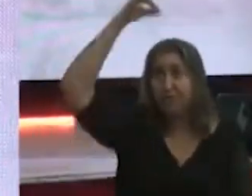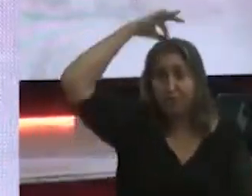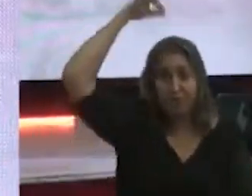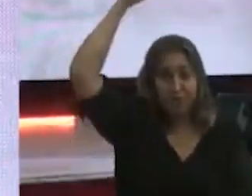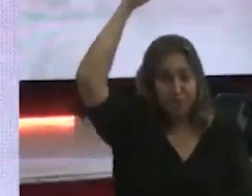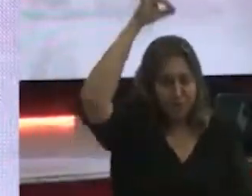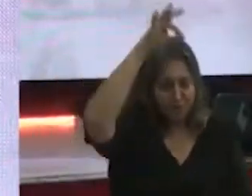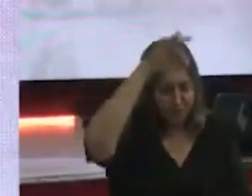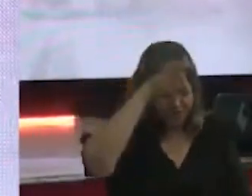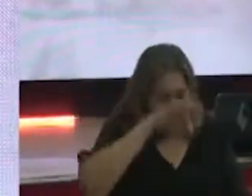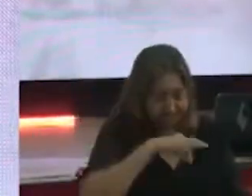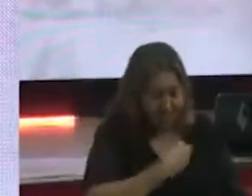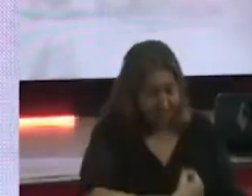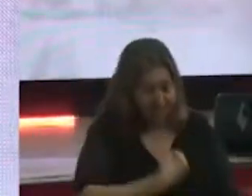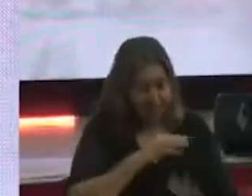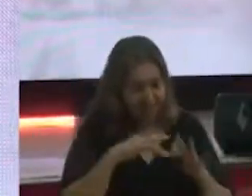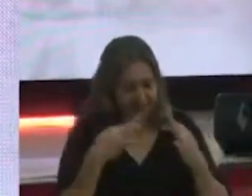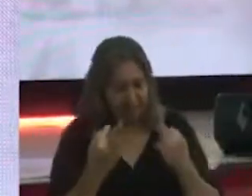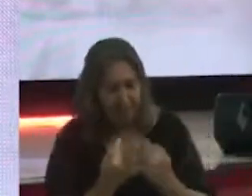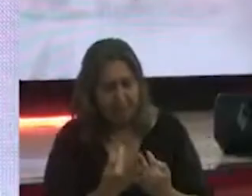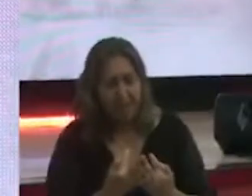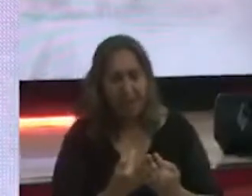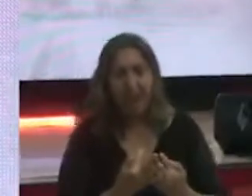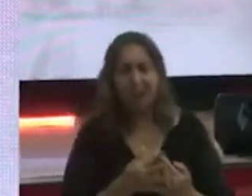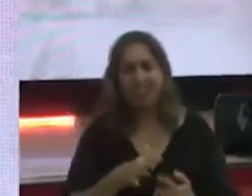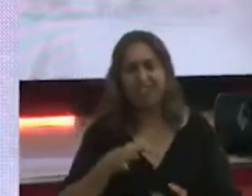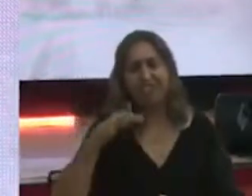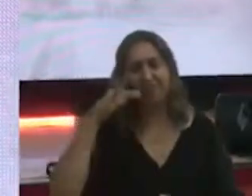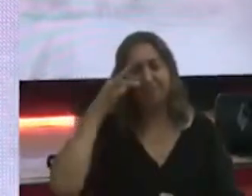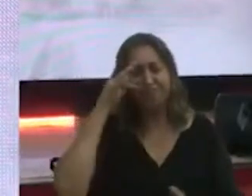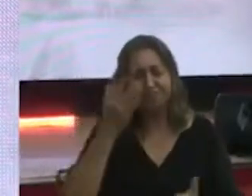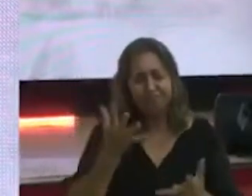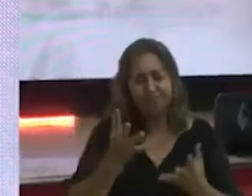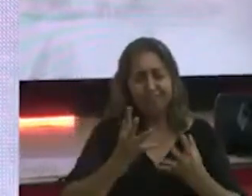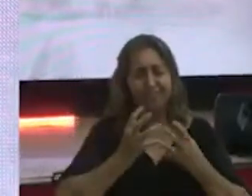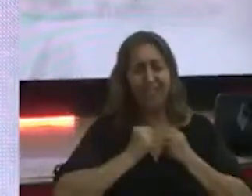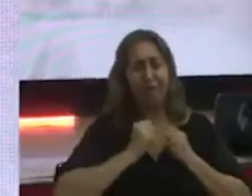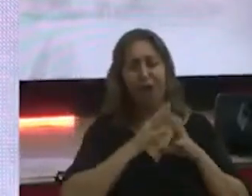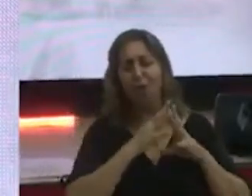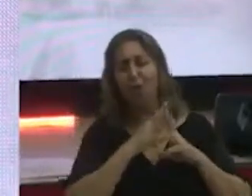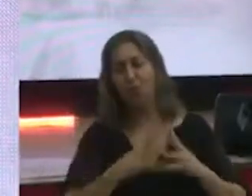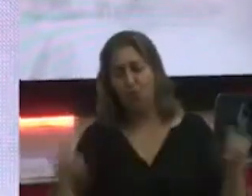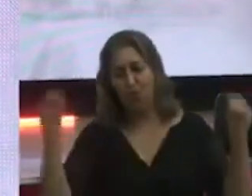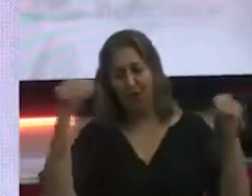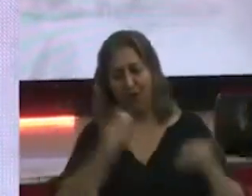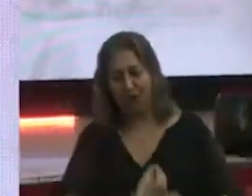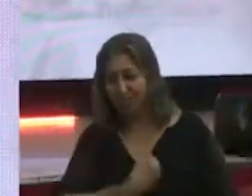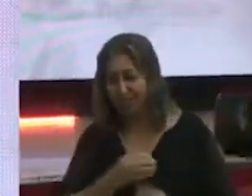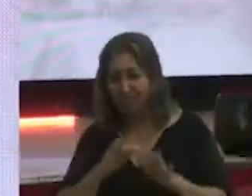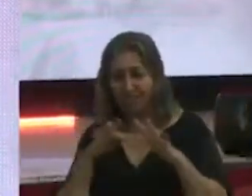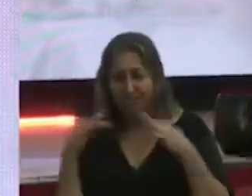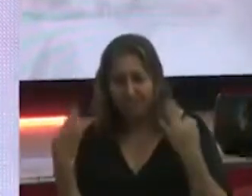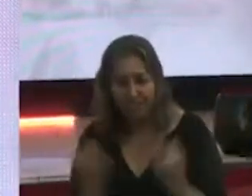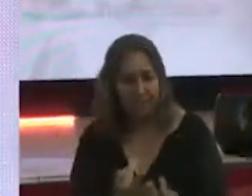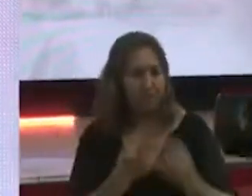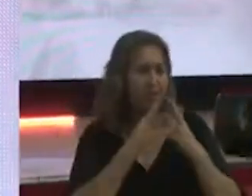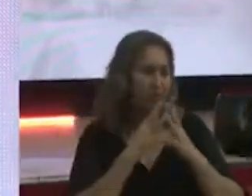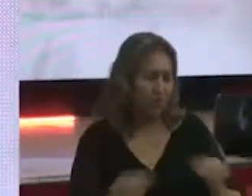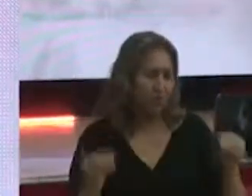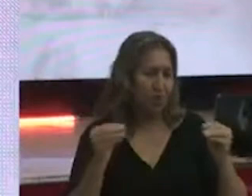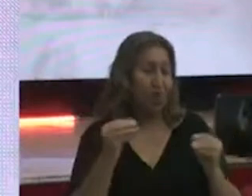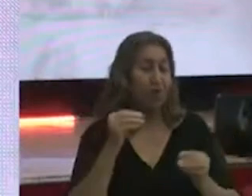a cura de Deus e nós vivemos num ambiente de conversas francas um ambiente leve e um